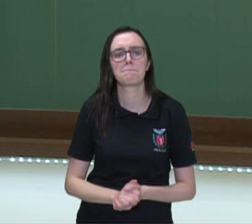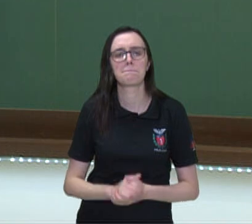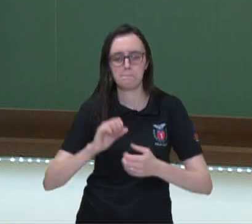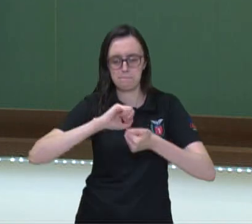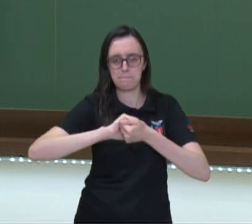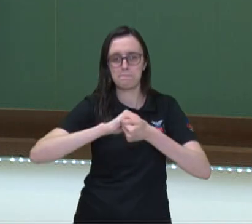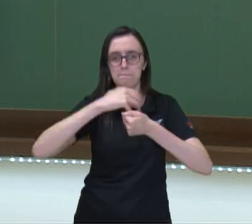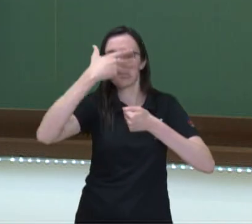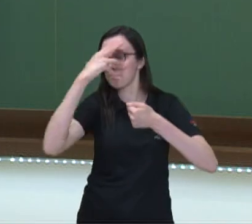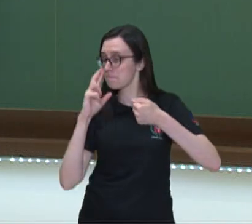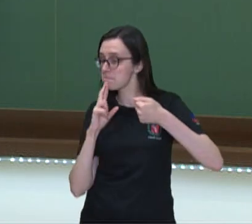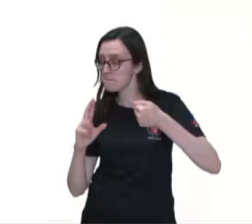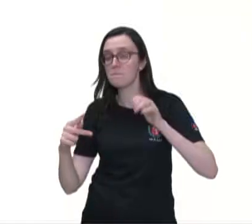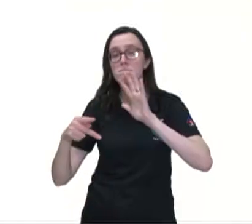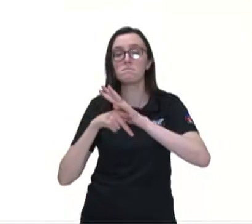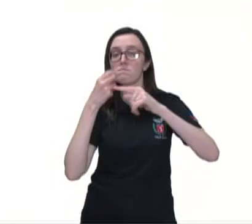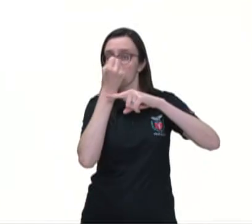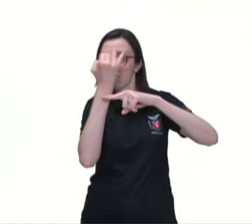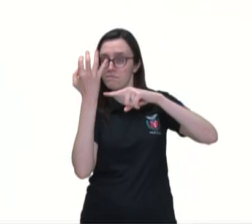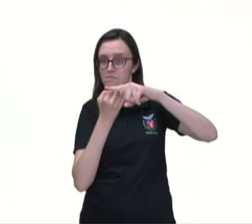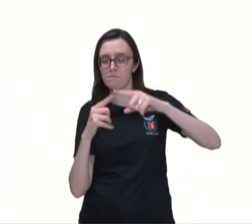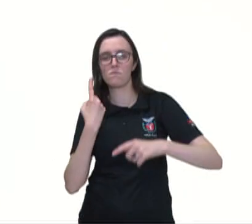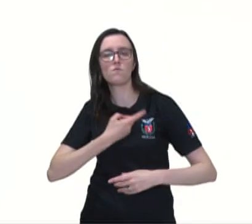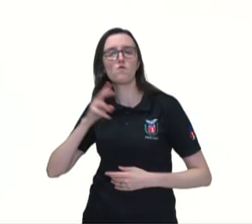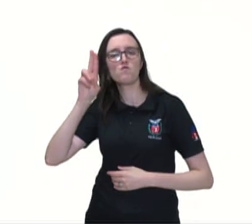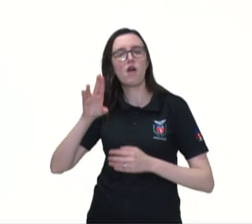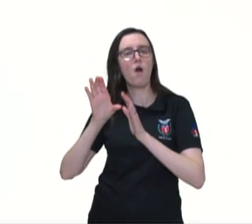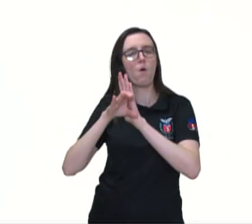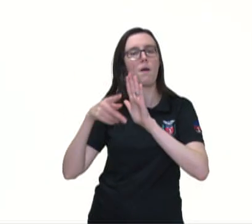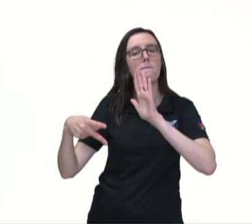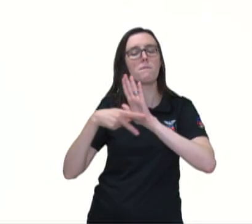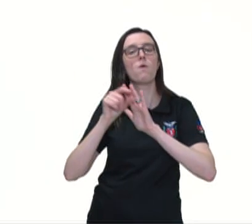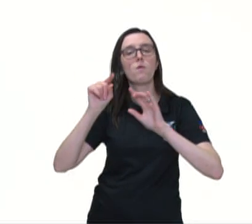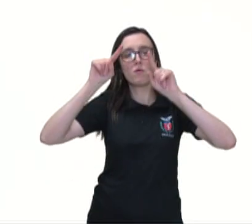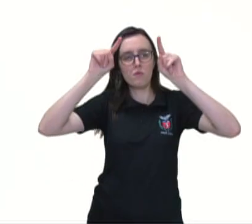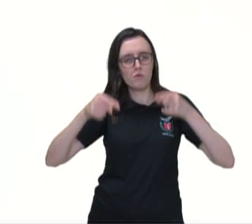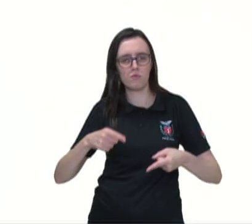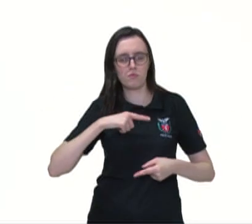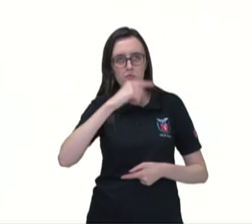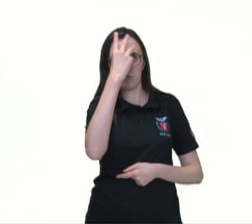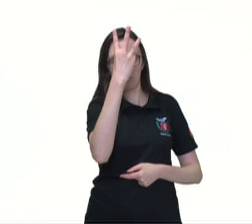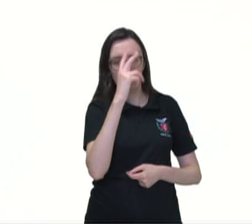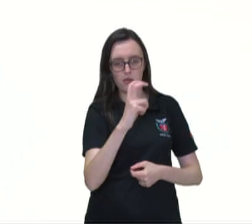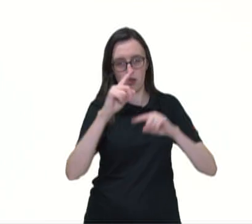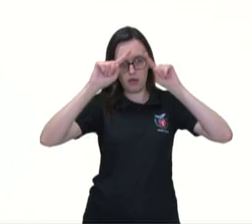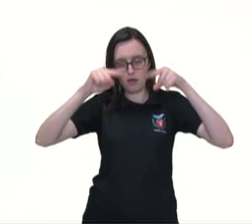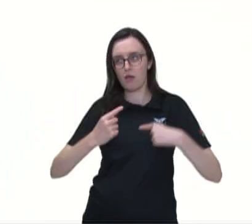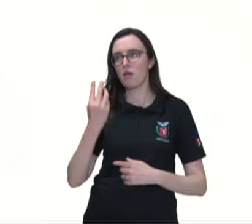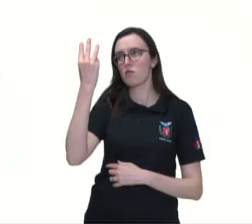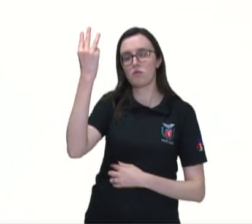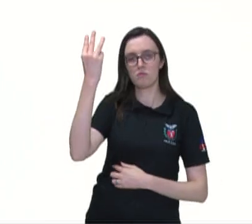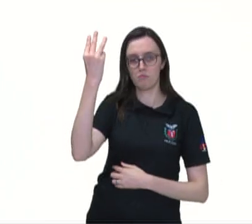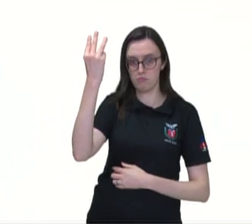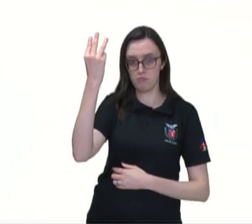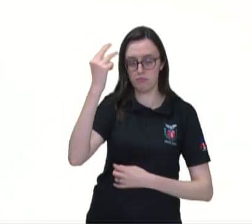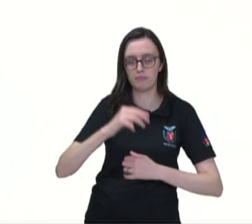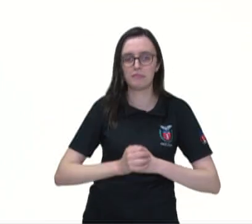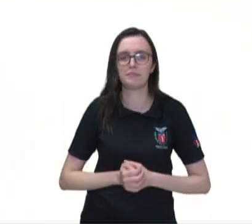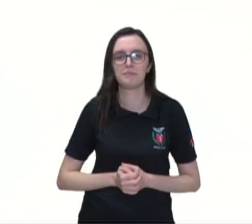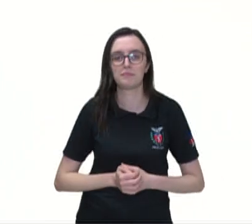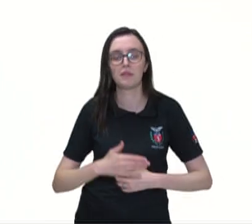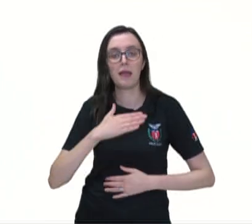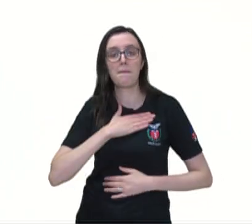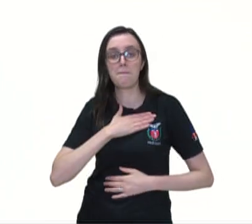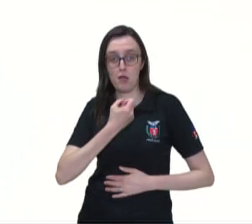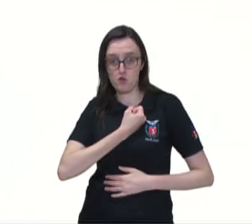Potenciação de frações. Vamos aplicar o conceito de potenciação na seguinte fração. Eu tenho 3 quintos elevado ao cubo. Então a minha